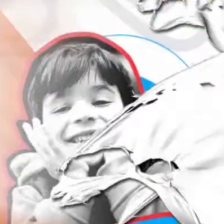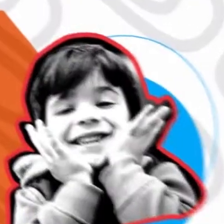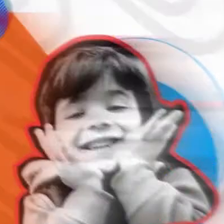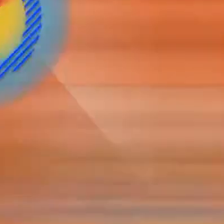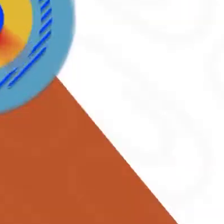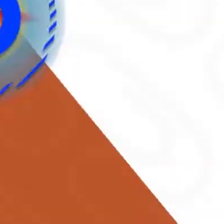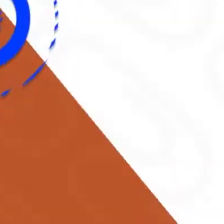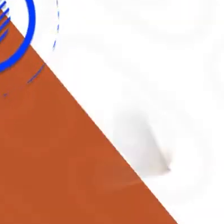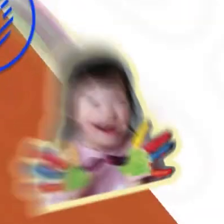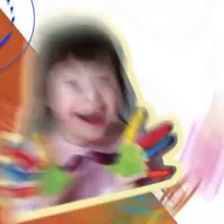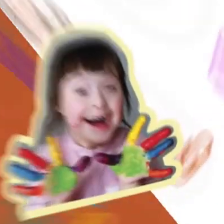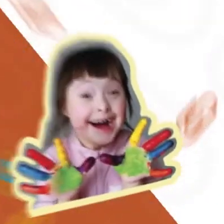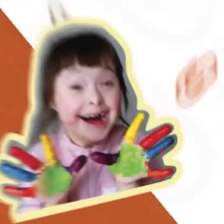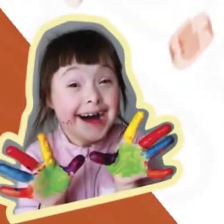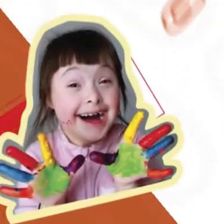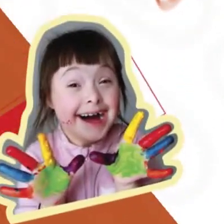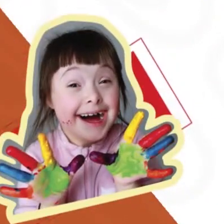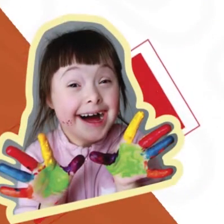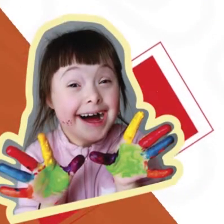o